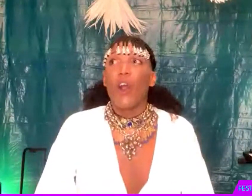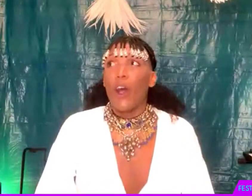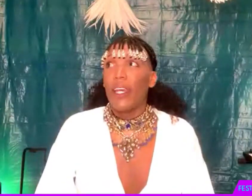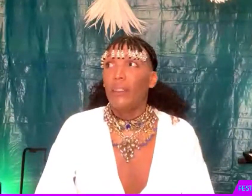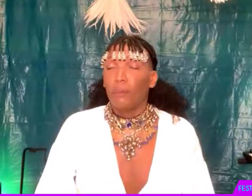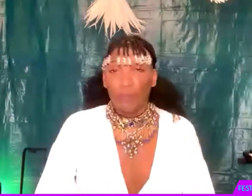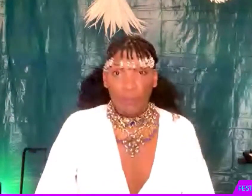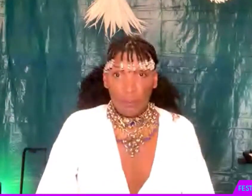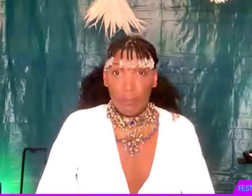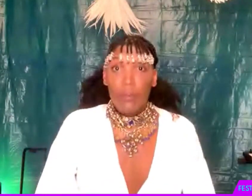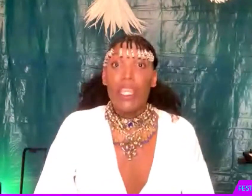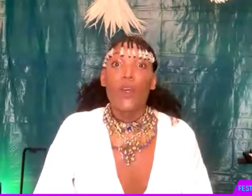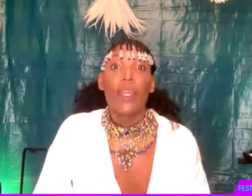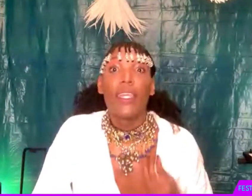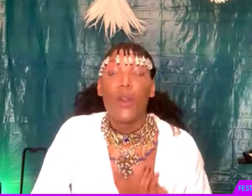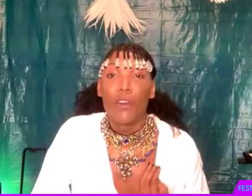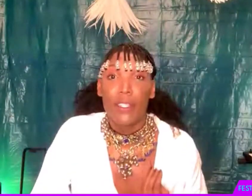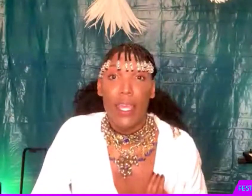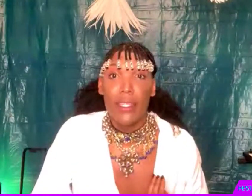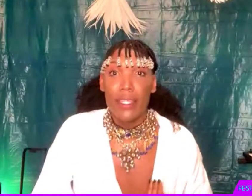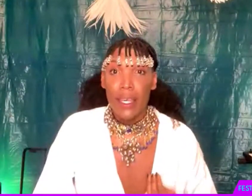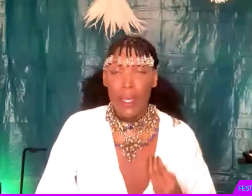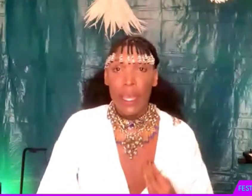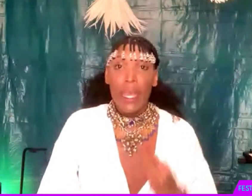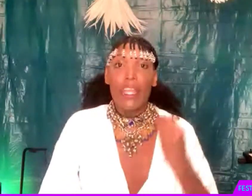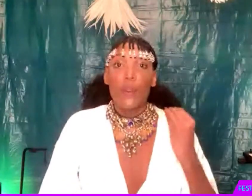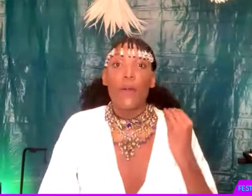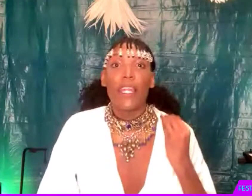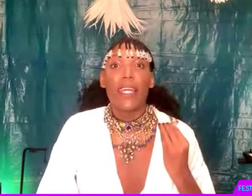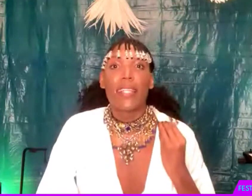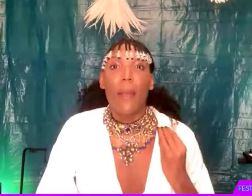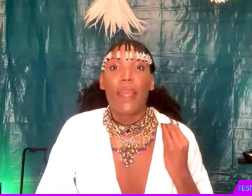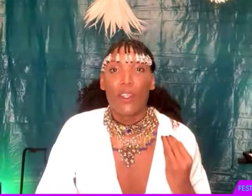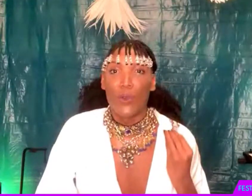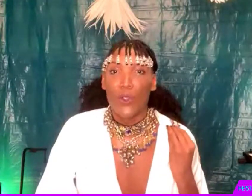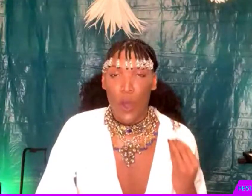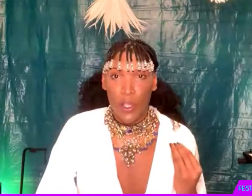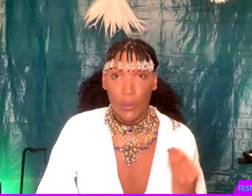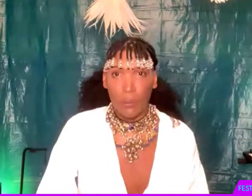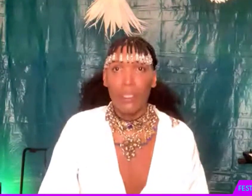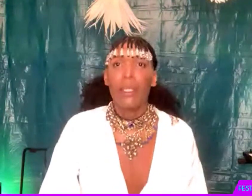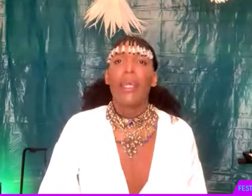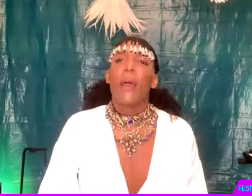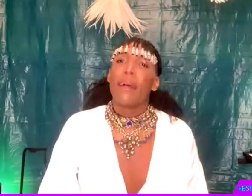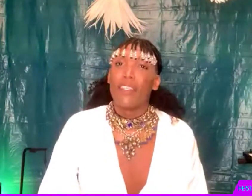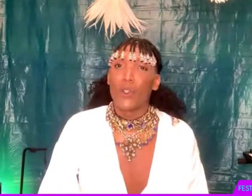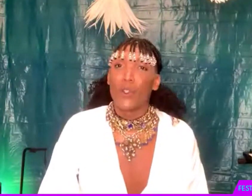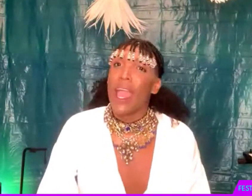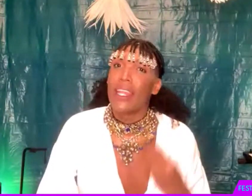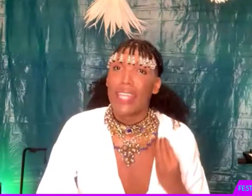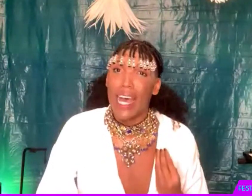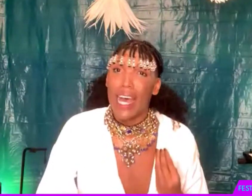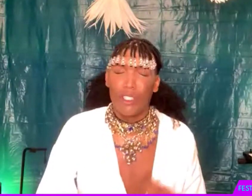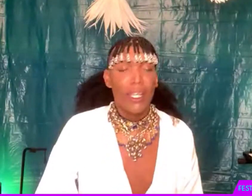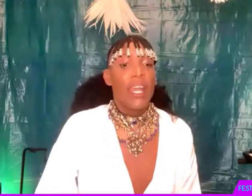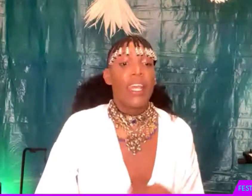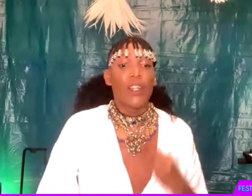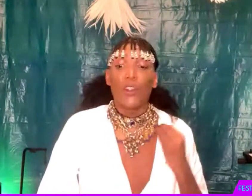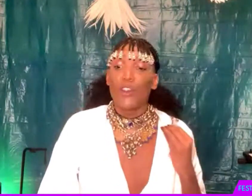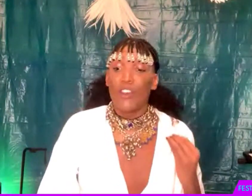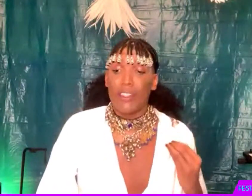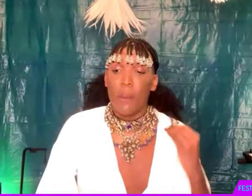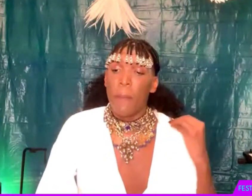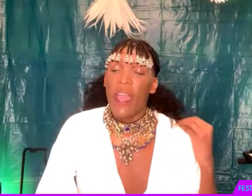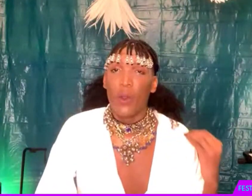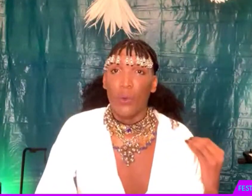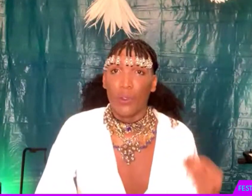E agora, eu tô aqui com vocês. Isso poderia ser apenas um sonho, mas isso é uma realidade. E